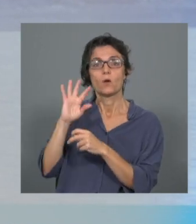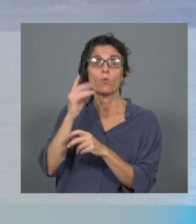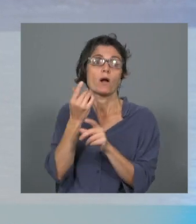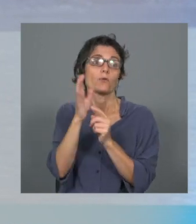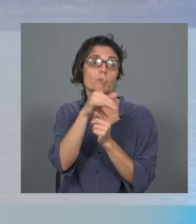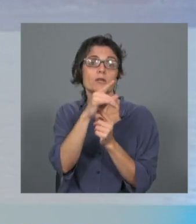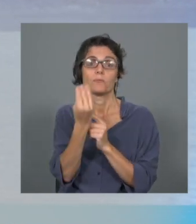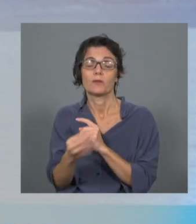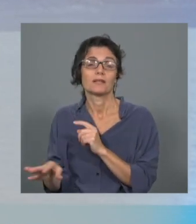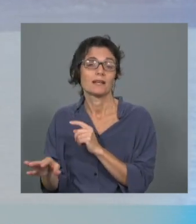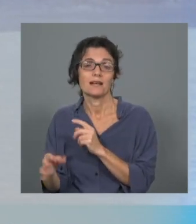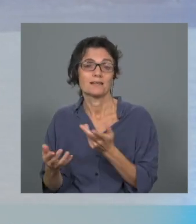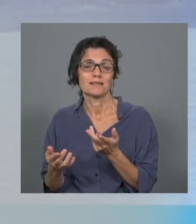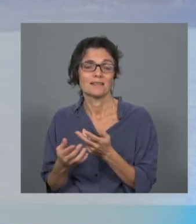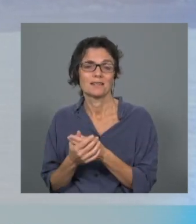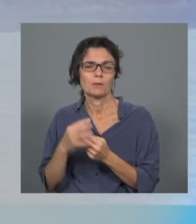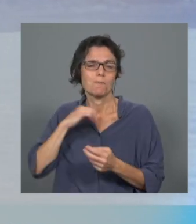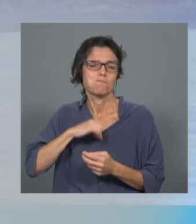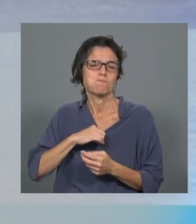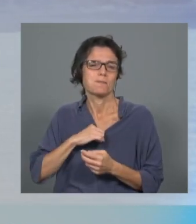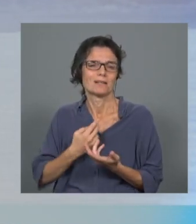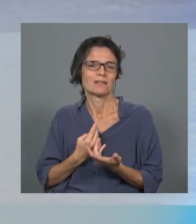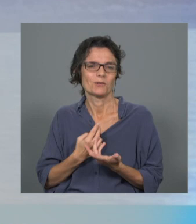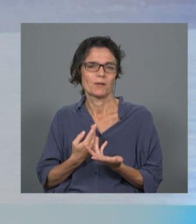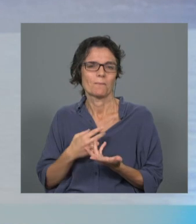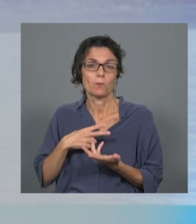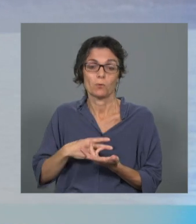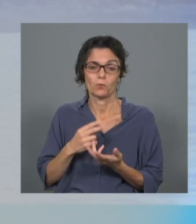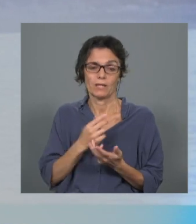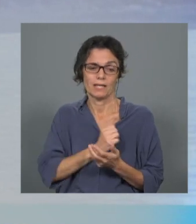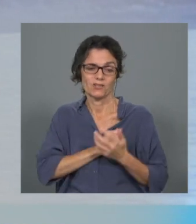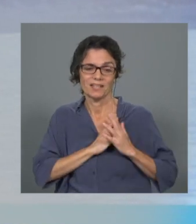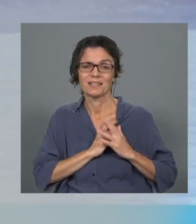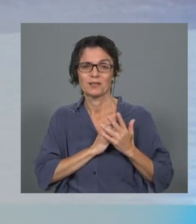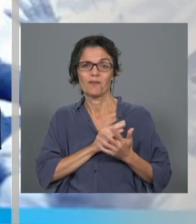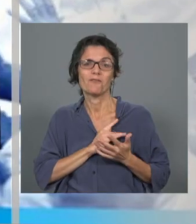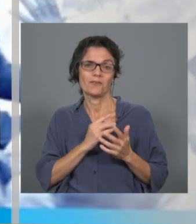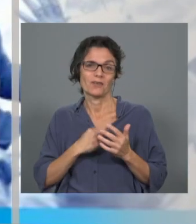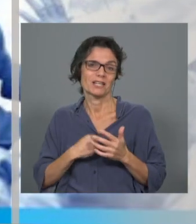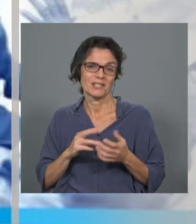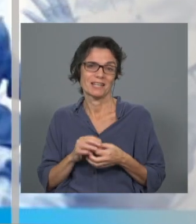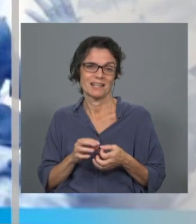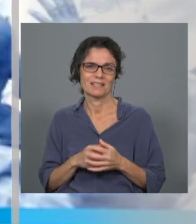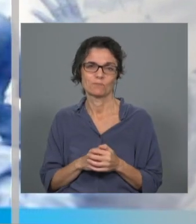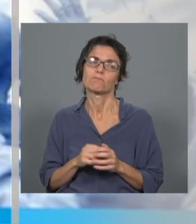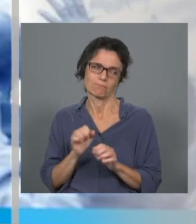a algo, tantas vezes, que está na sua própria identidade de crentes, não é? E ao cristã. Sem dúvida nenhuma, confere.